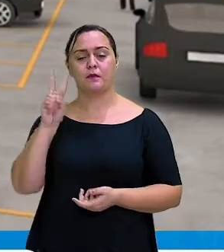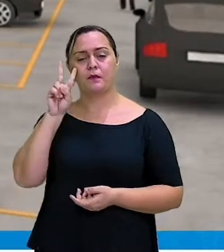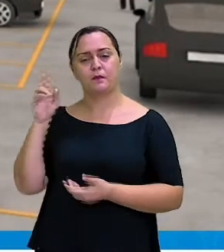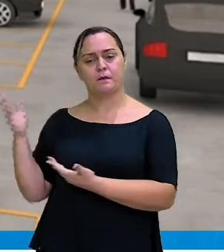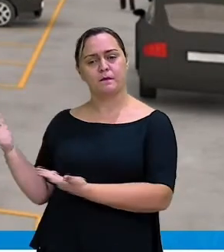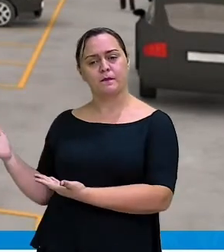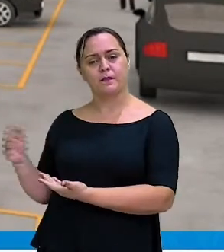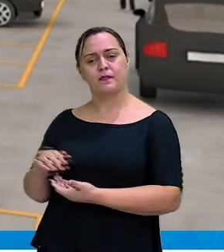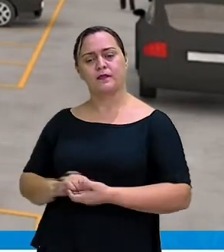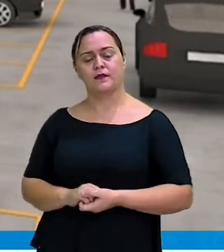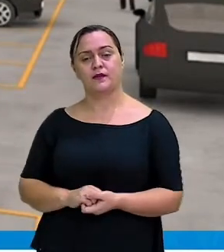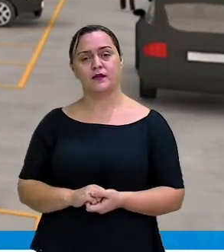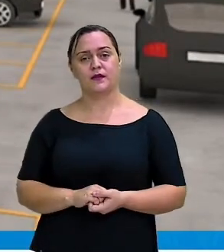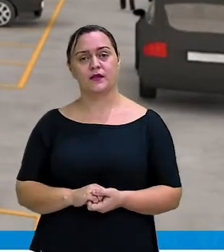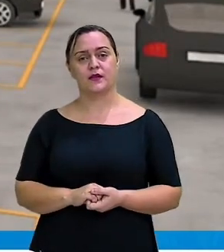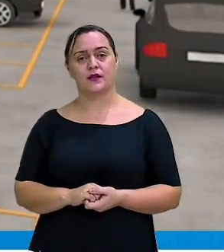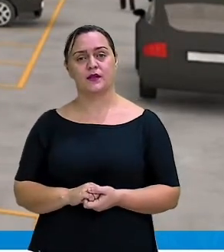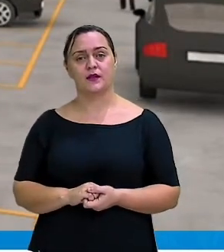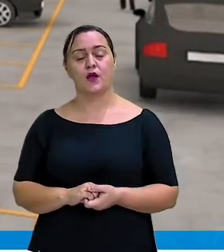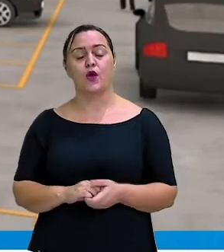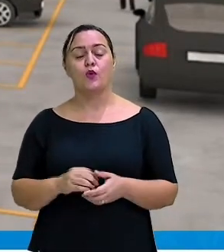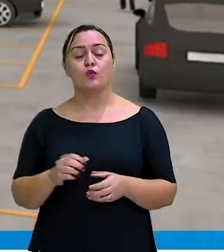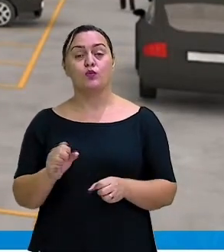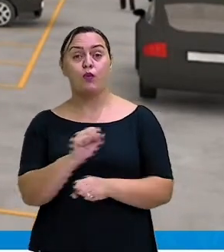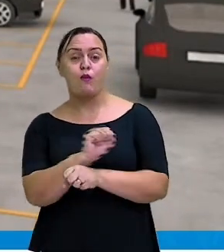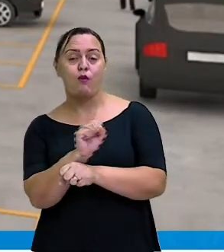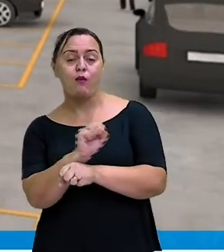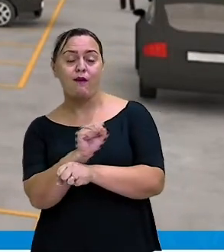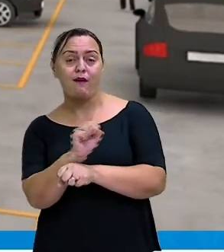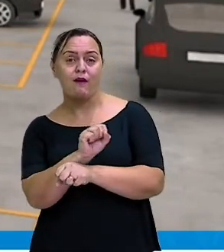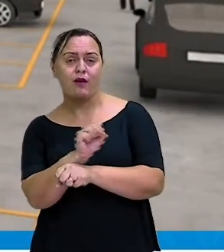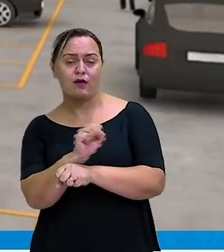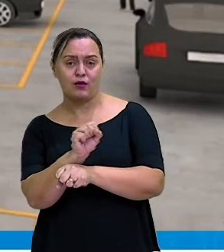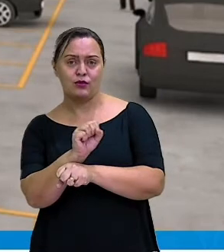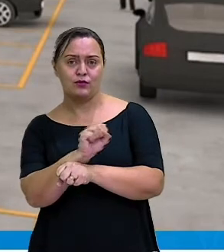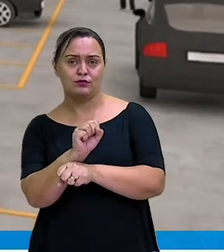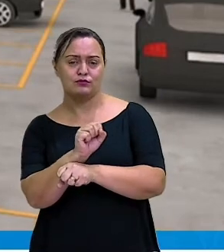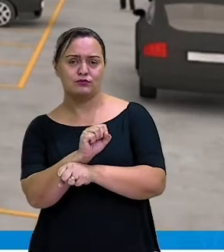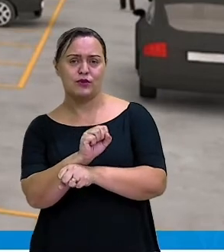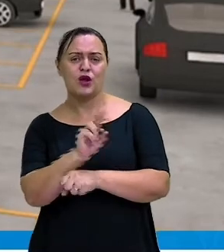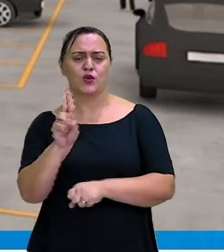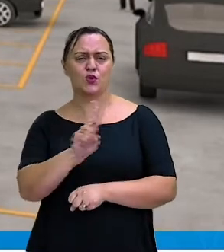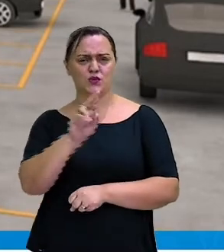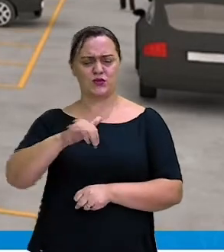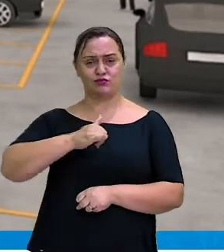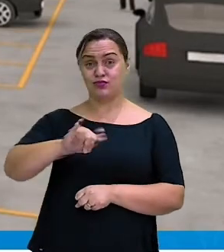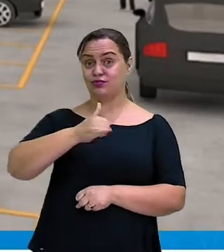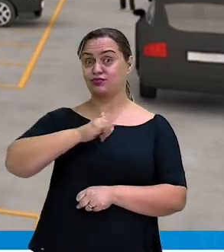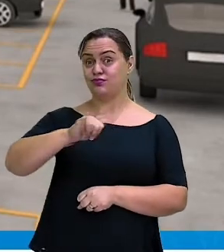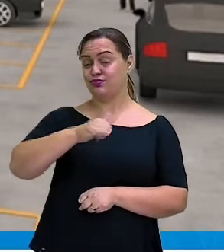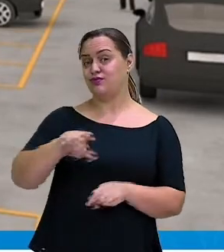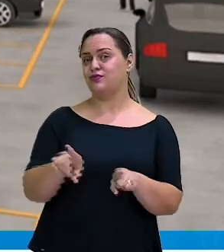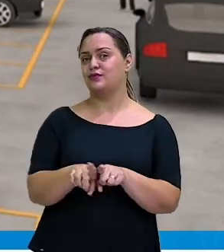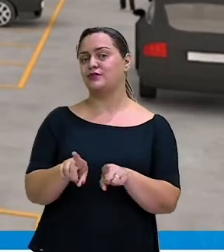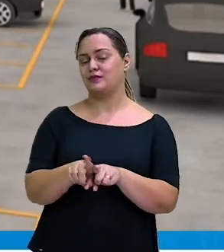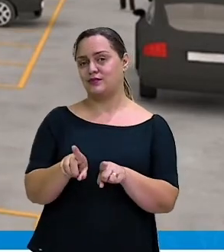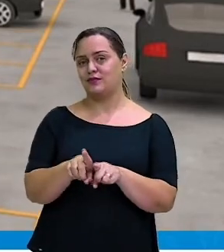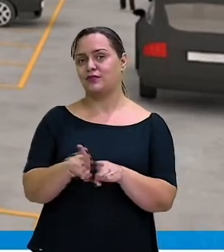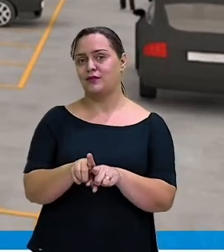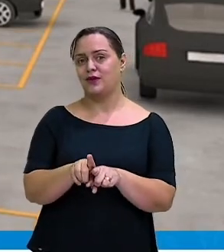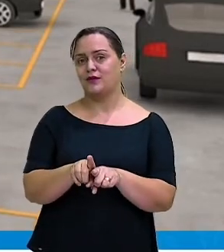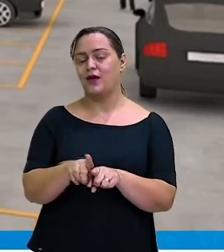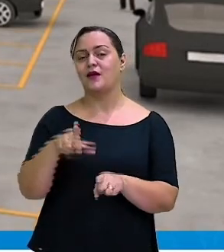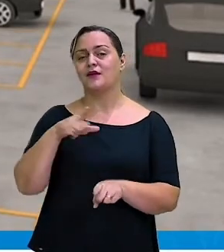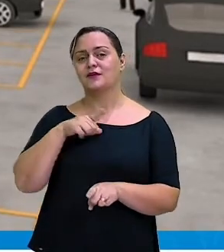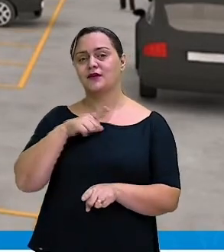carregador para carros elétricos. Dessa forma, a recarga tem o benefício de reduzir a poluição sonora e do